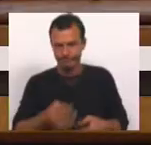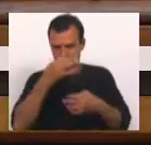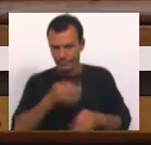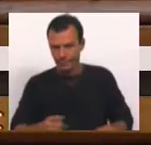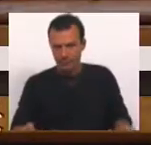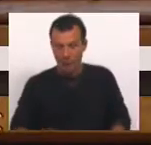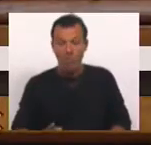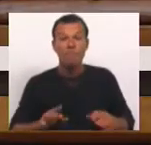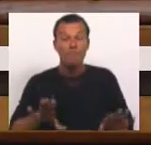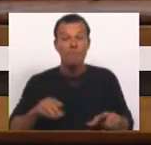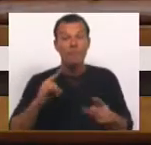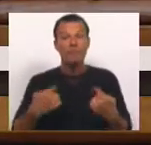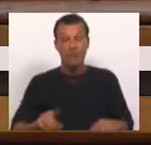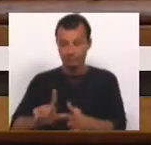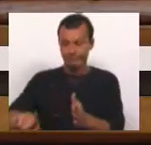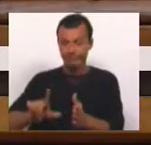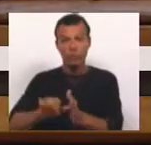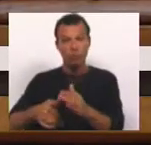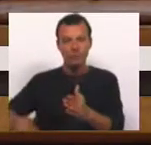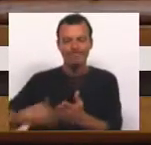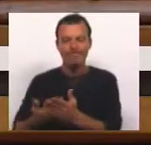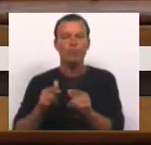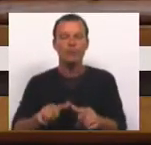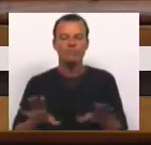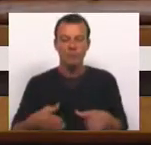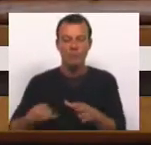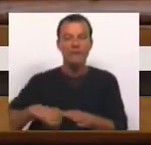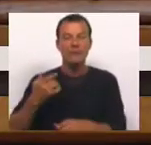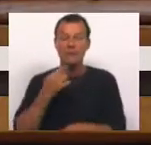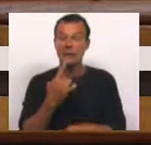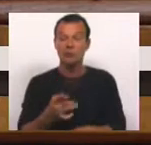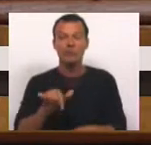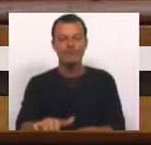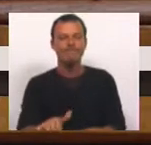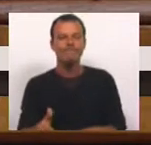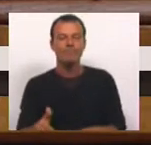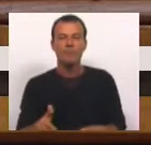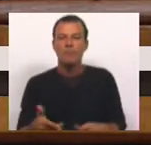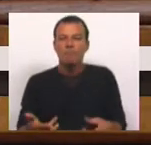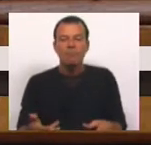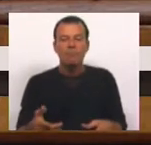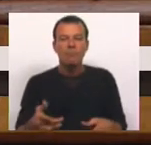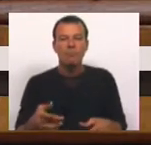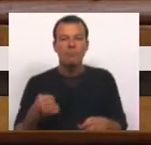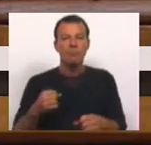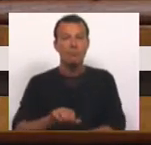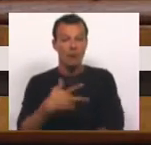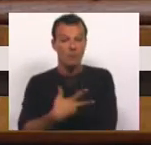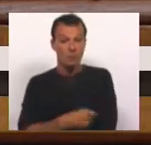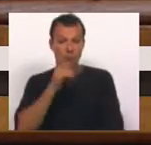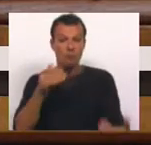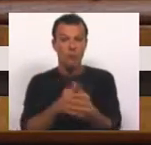dos verdes se distingue quando determina que a morte medicamente assistida só pode ser assegurada pelo Serviço Nacional de